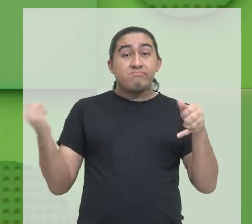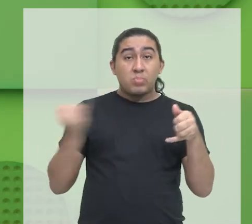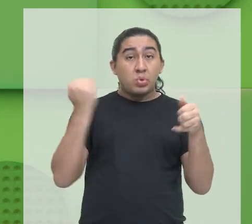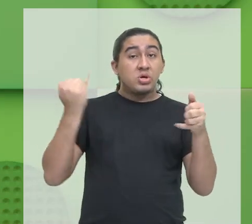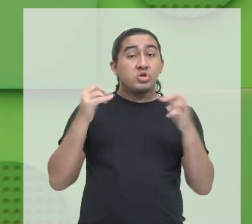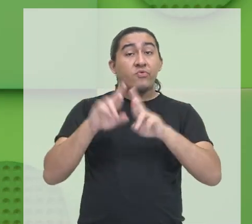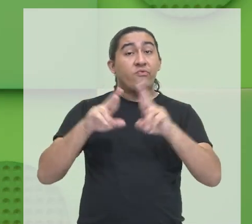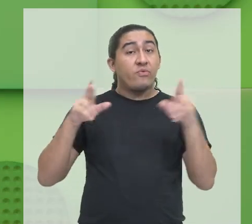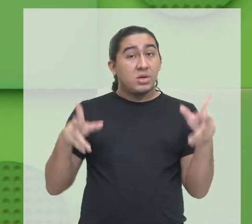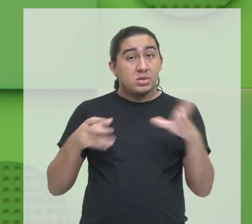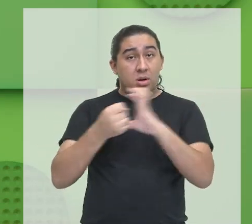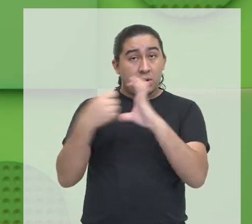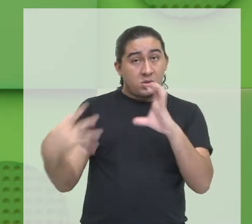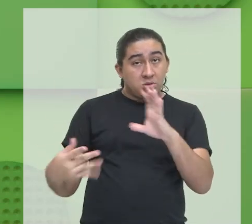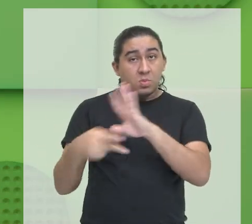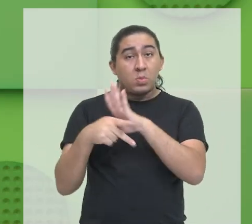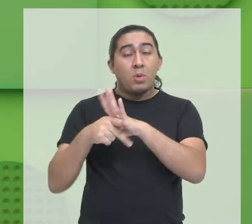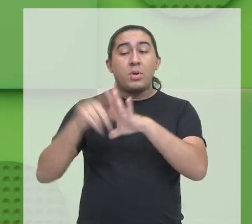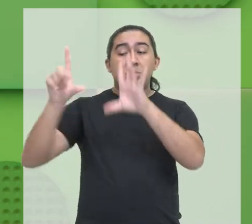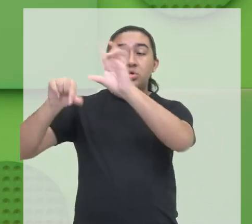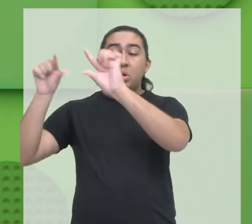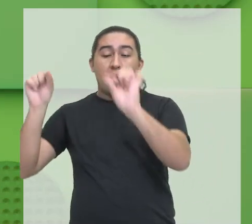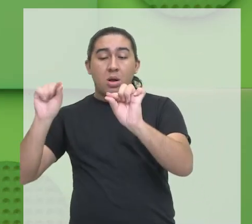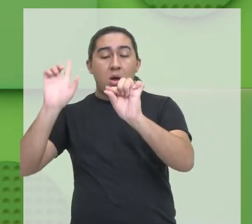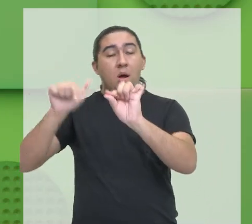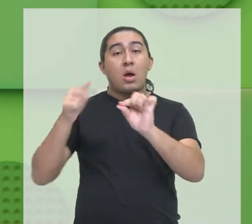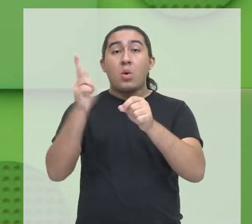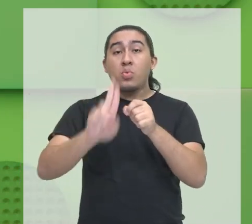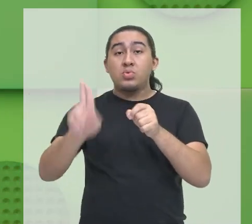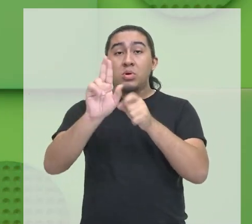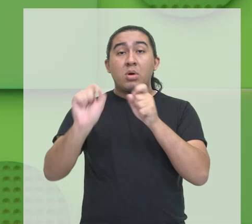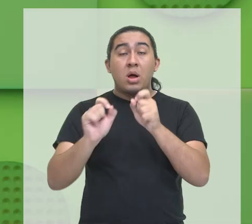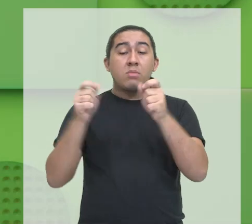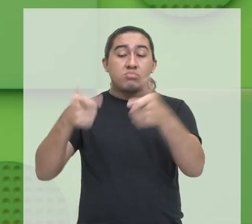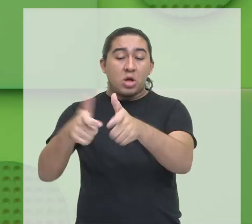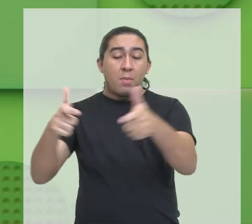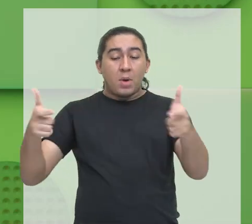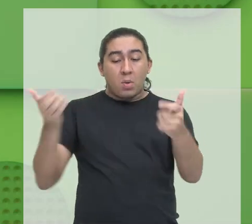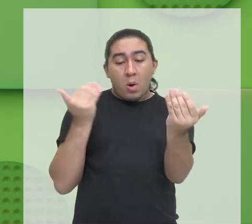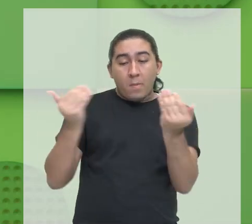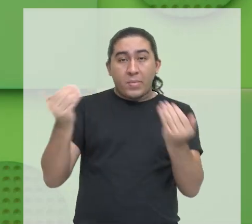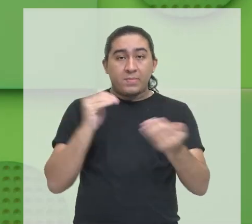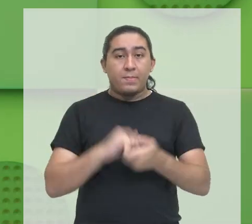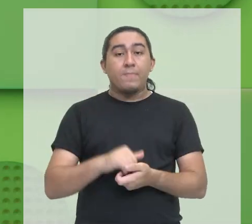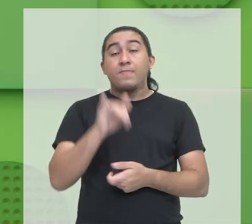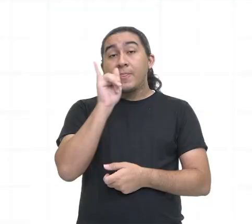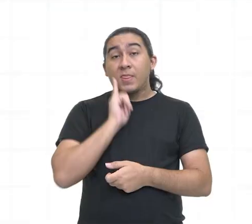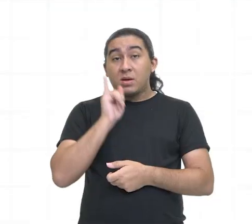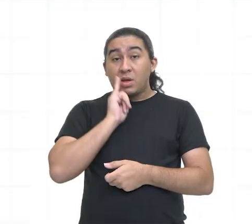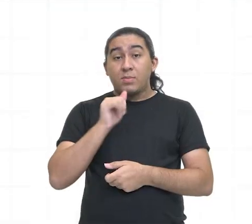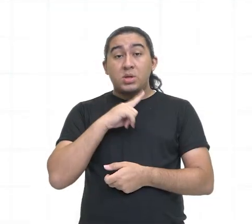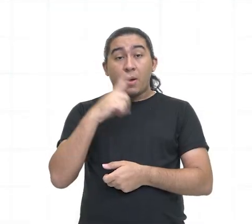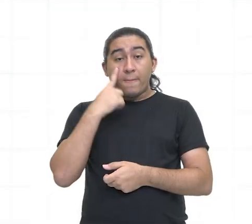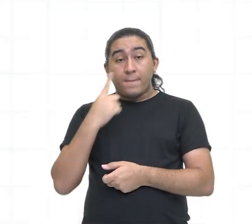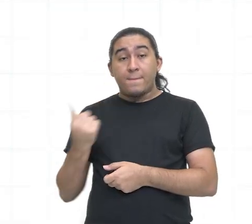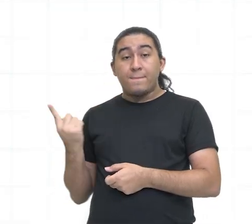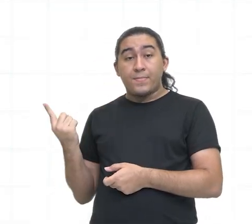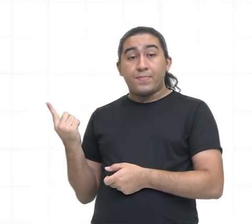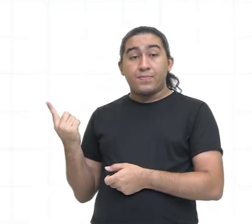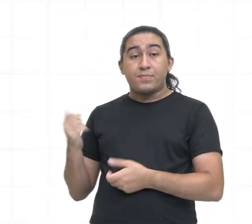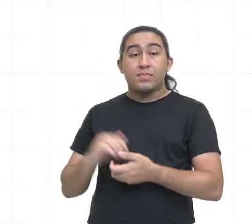bem as características entre aquelas estrelas com base no seu tamanho. Como exemplo de gigante vermelho, eu falo para você